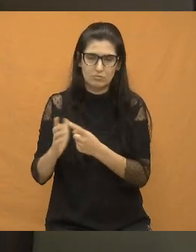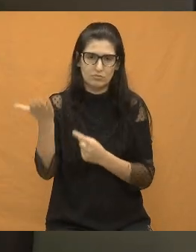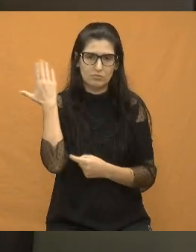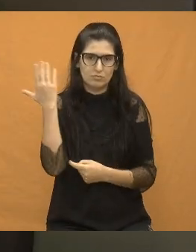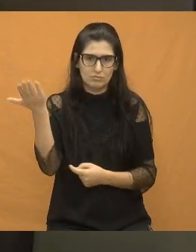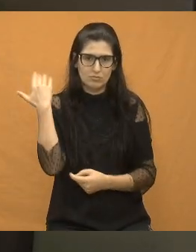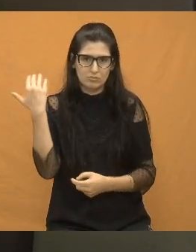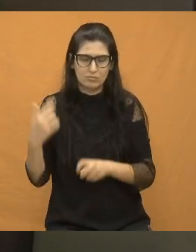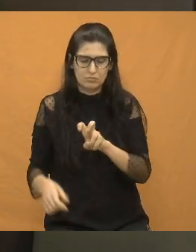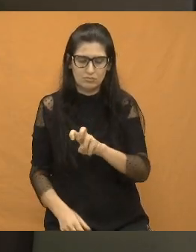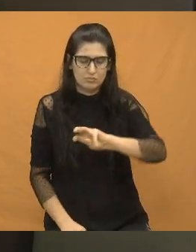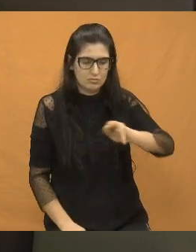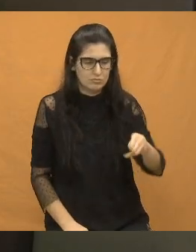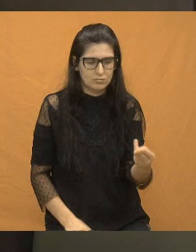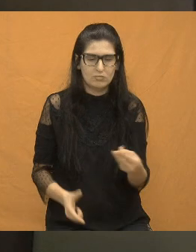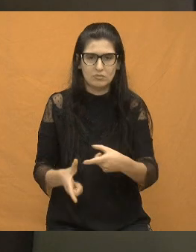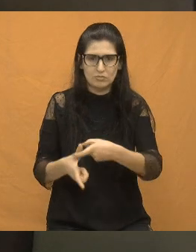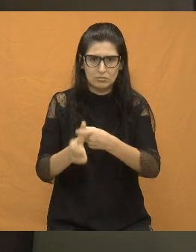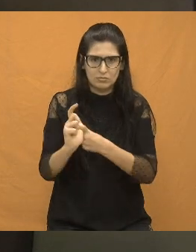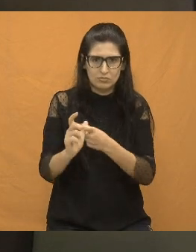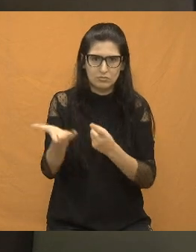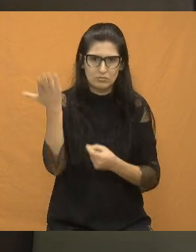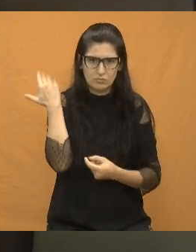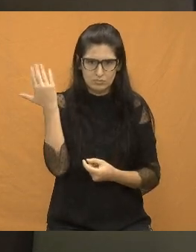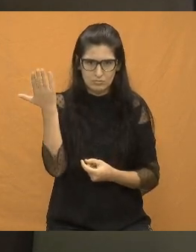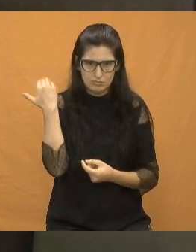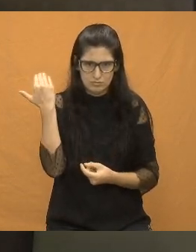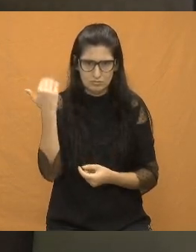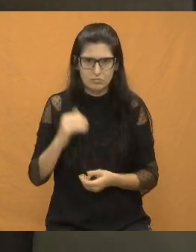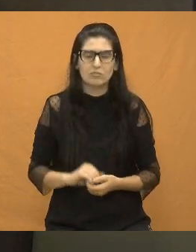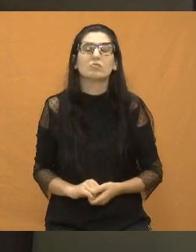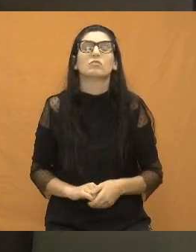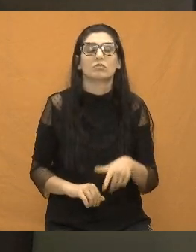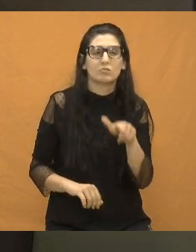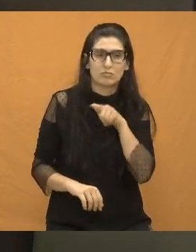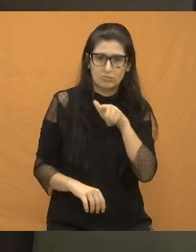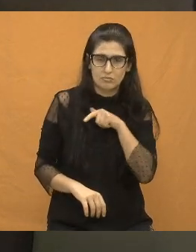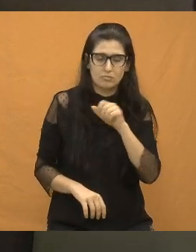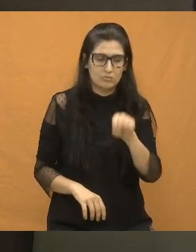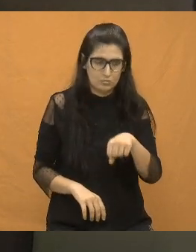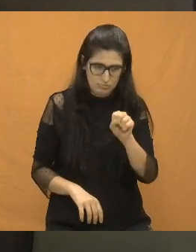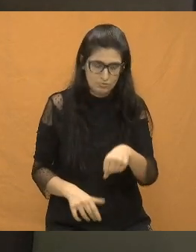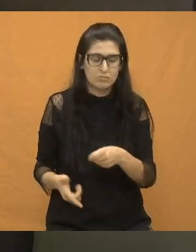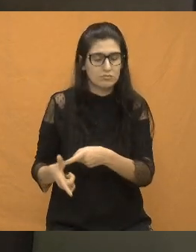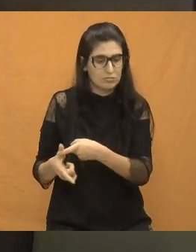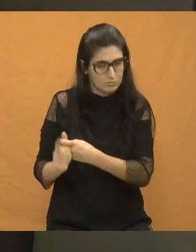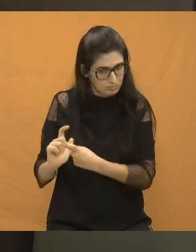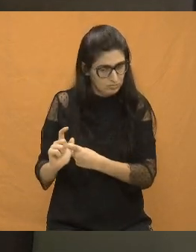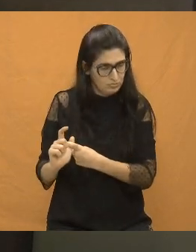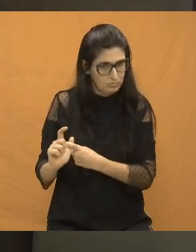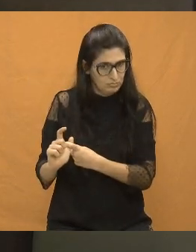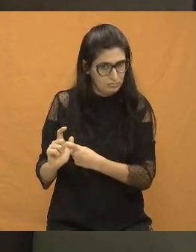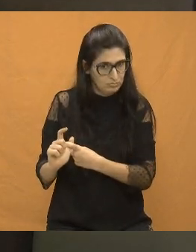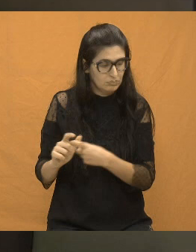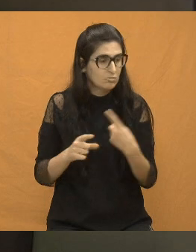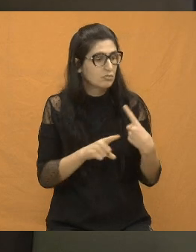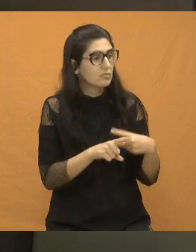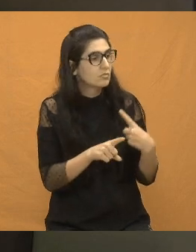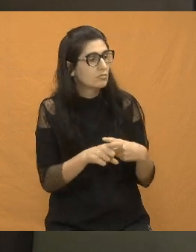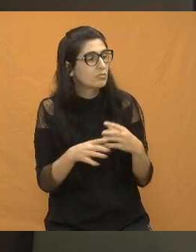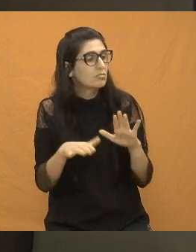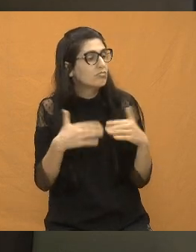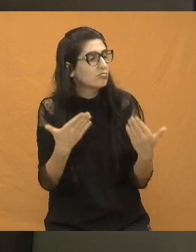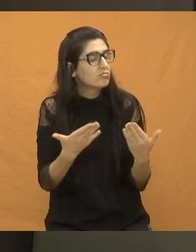são dívidas antigas. Ele está sinalizando que tem alguma coisa lá que precisa olhar. Por que está parado? Às